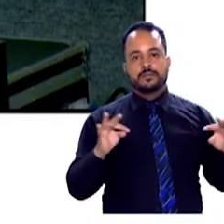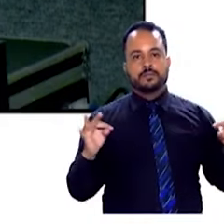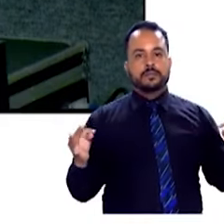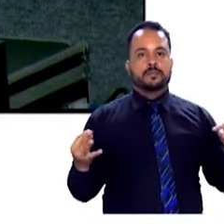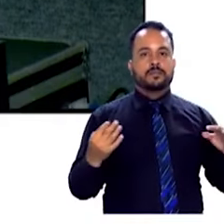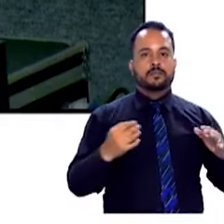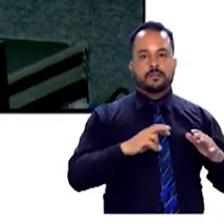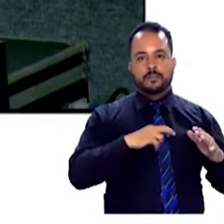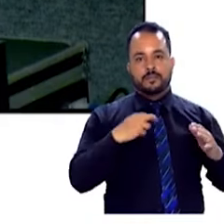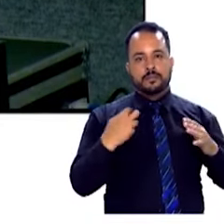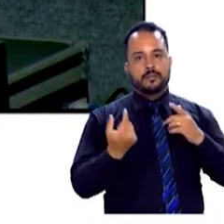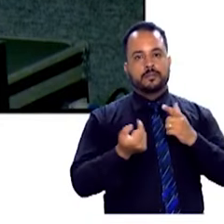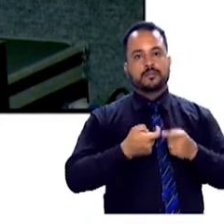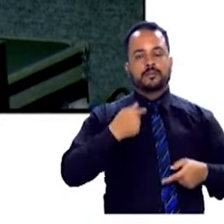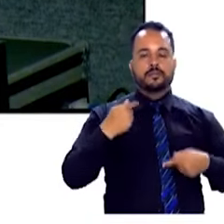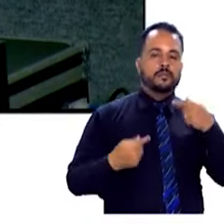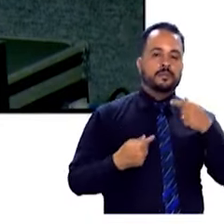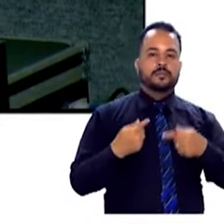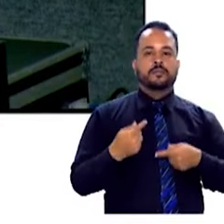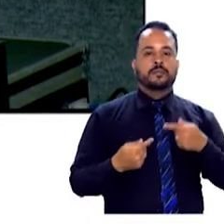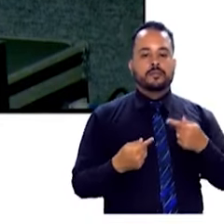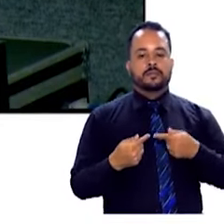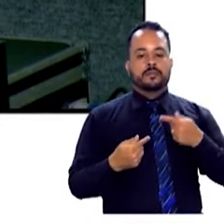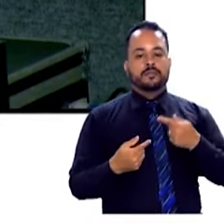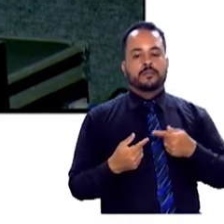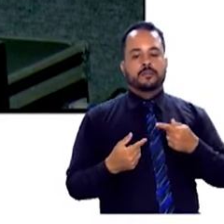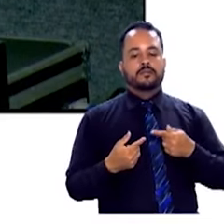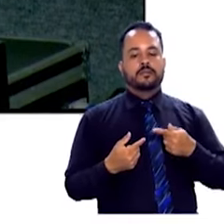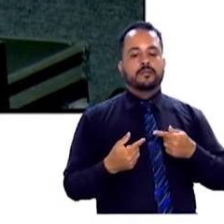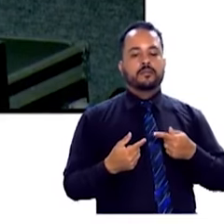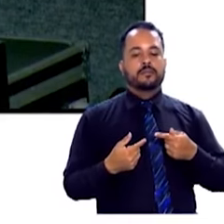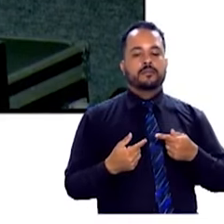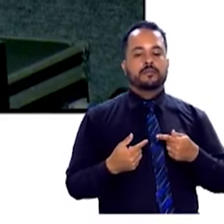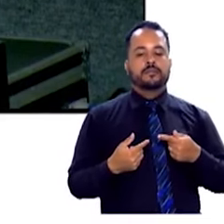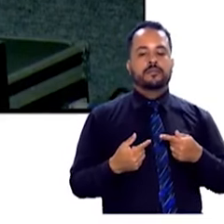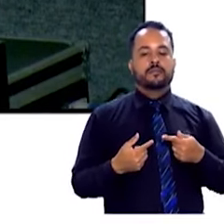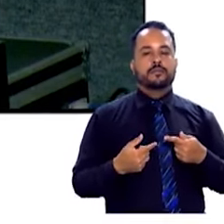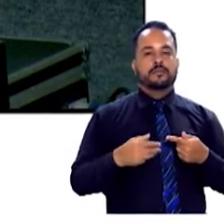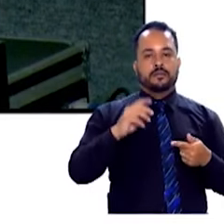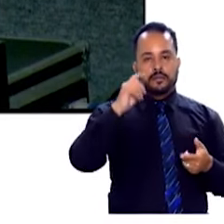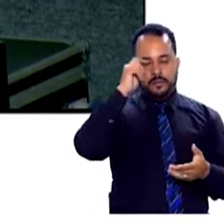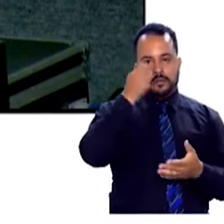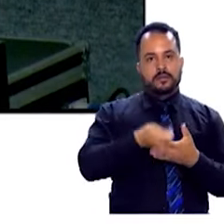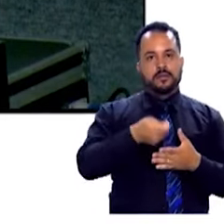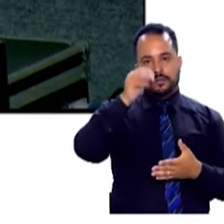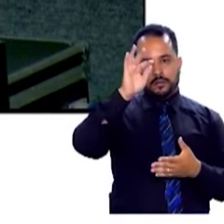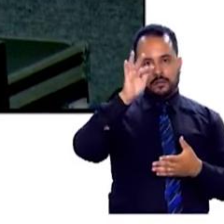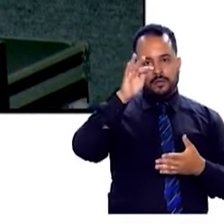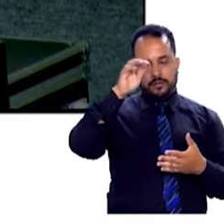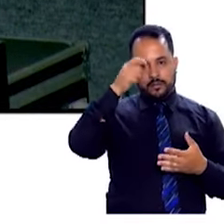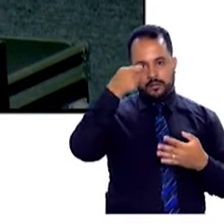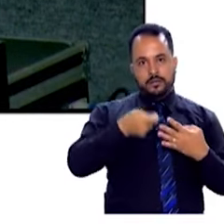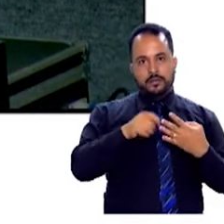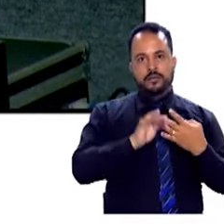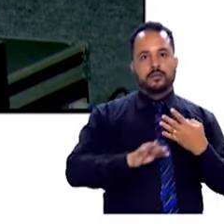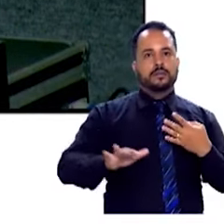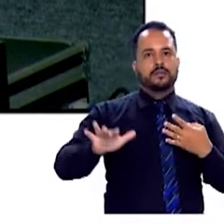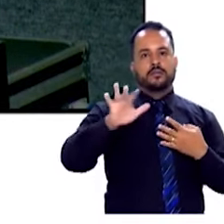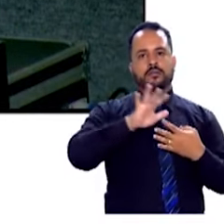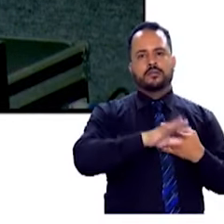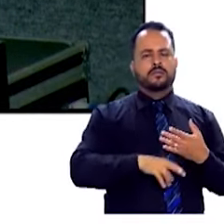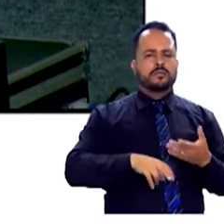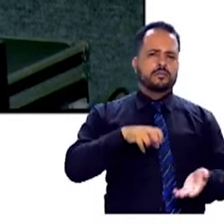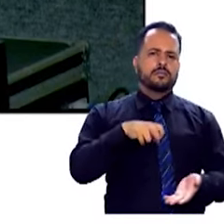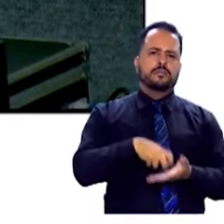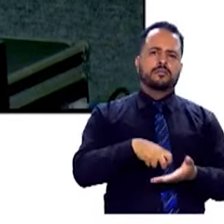Quais são as condições necessárias e suficientes para que aquela decisão de procedência ou improcedência condenação ou